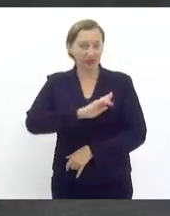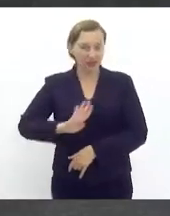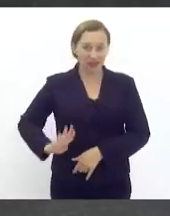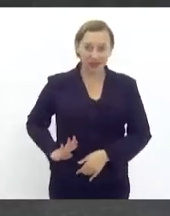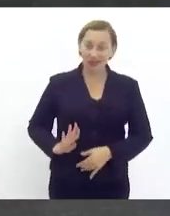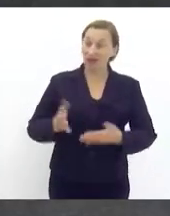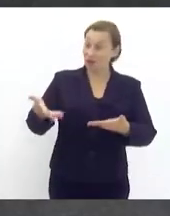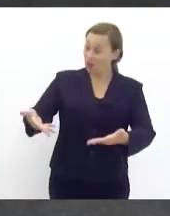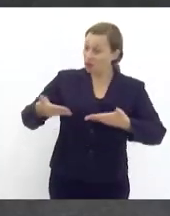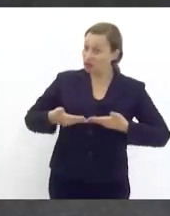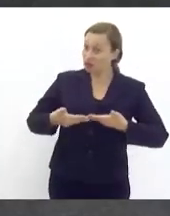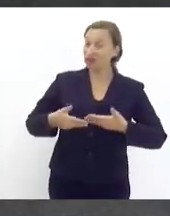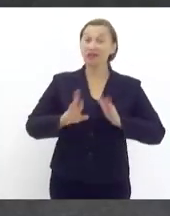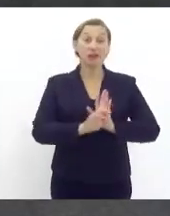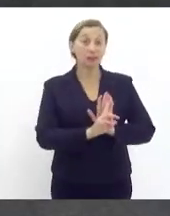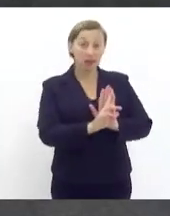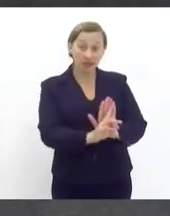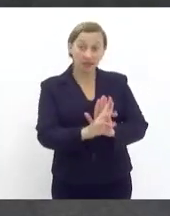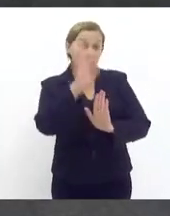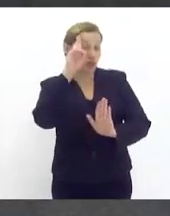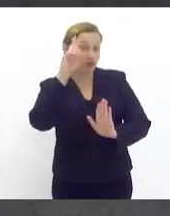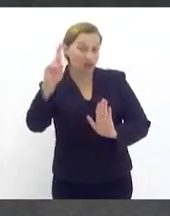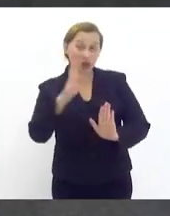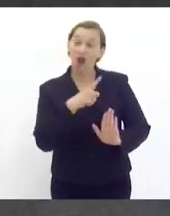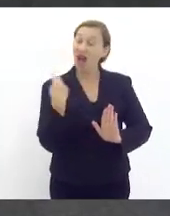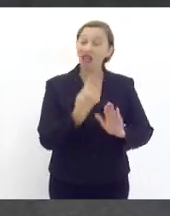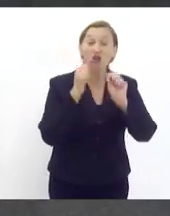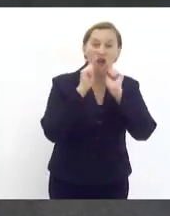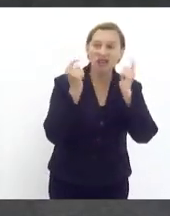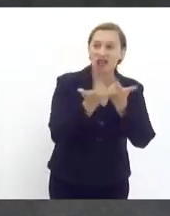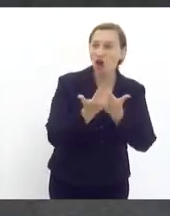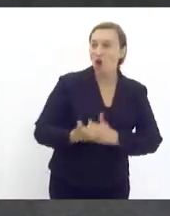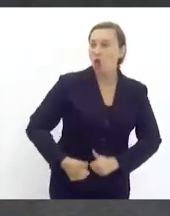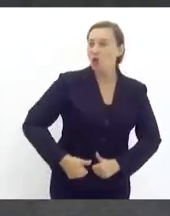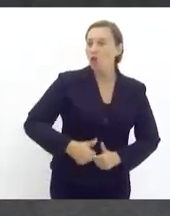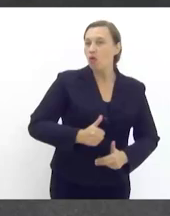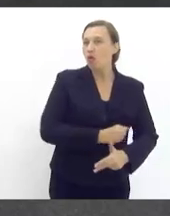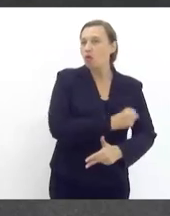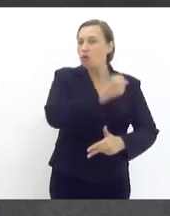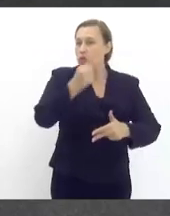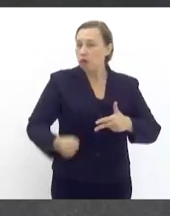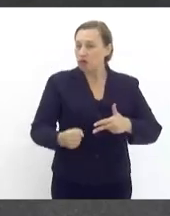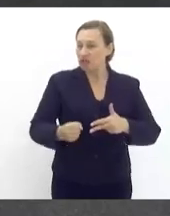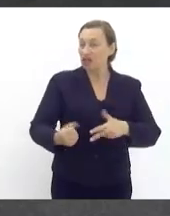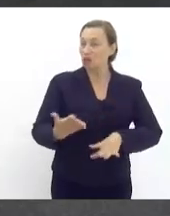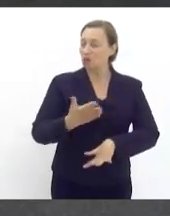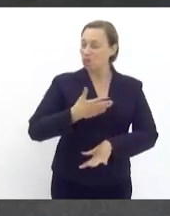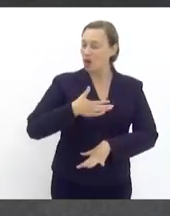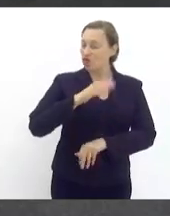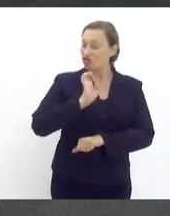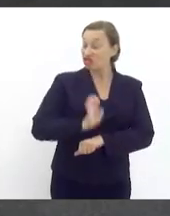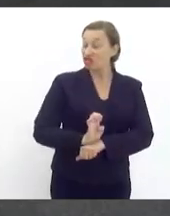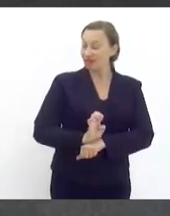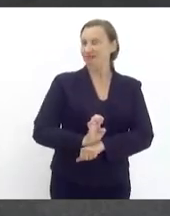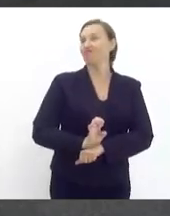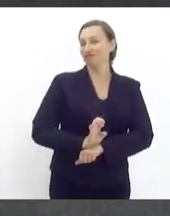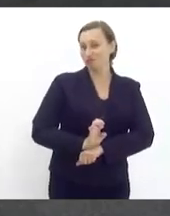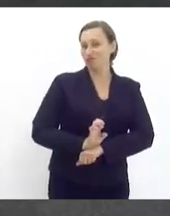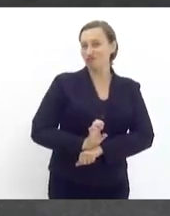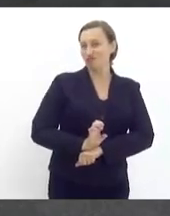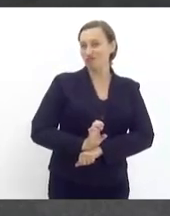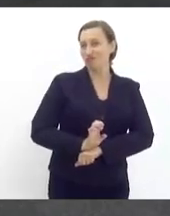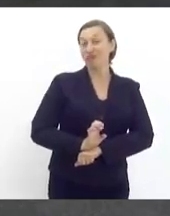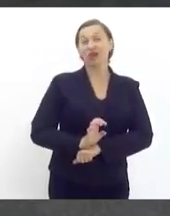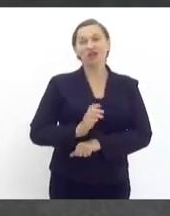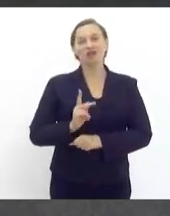excelência eu estava ali representando a nossa Assembleia um poder do meu estado eu estava representando nosso